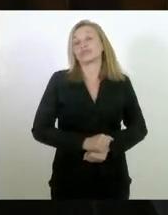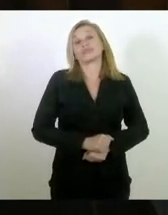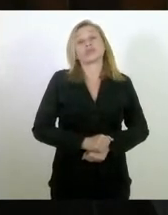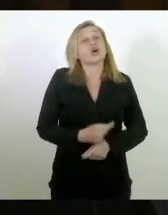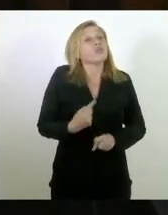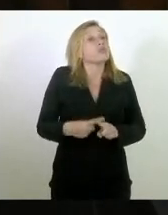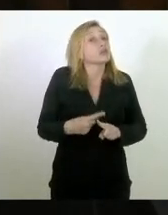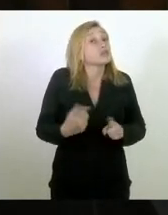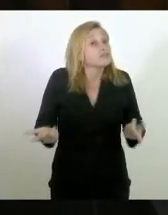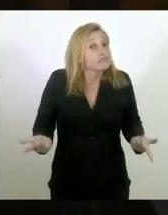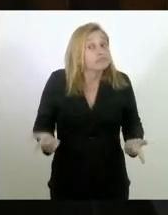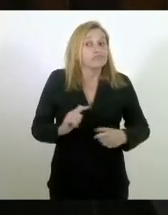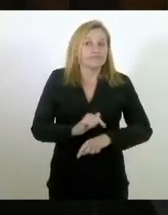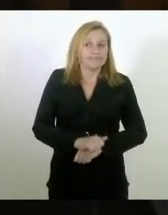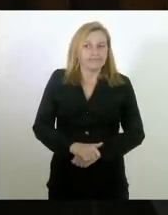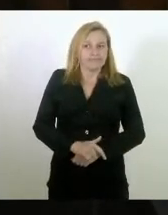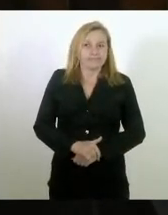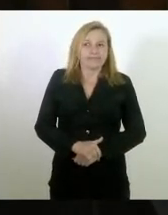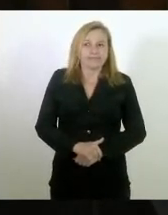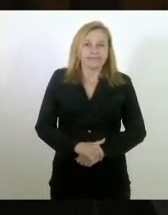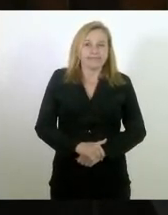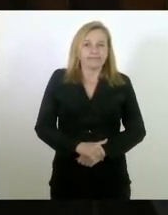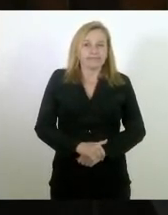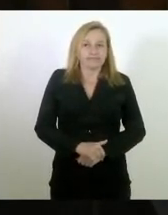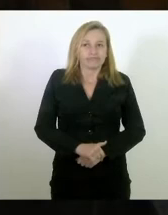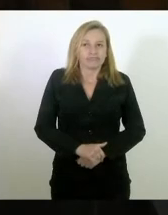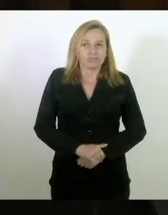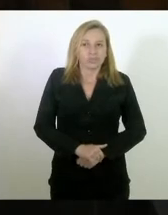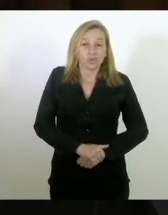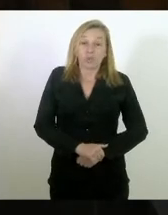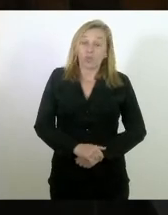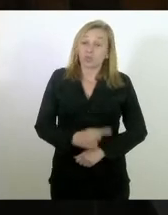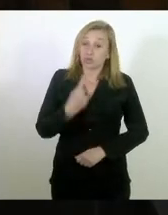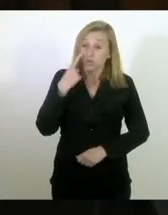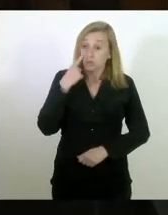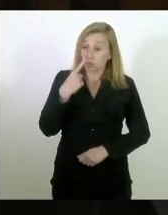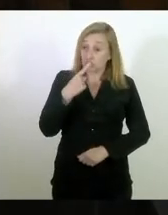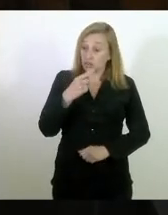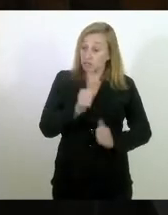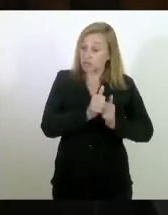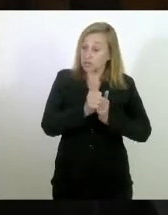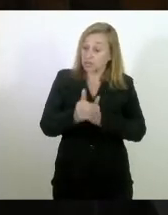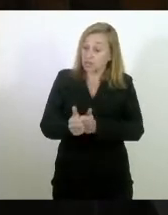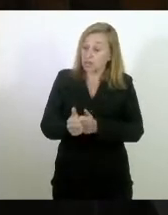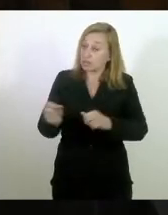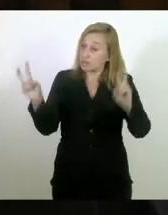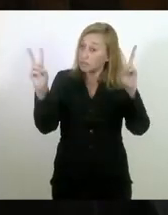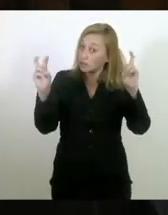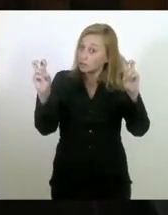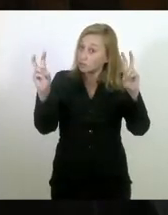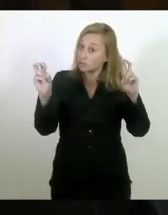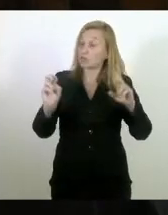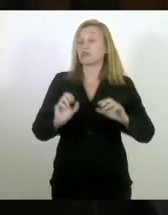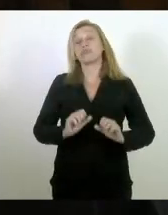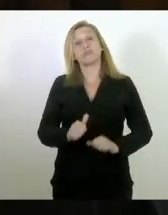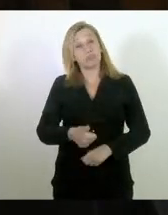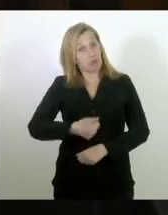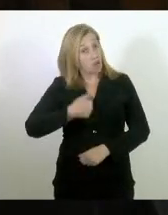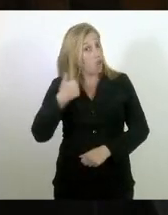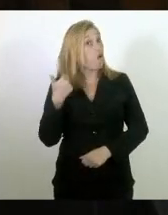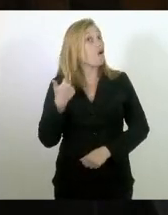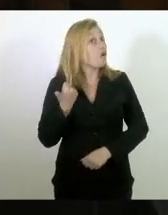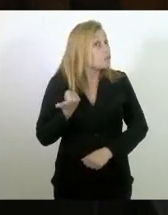é porque na forma como você tá encaminhando essas questões talvez fosse